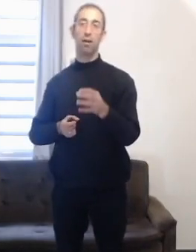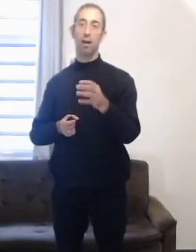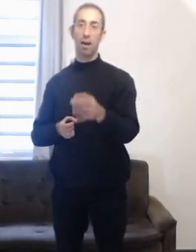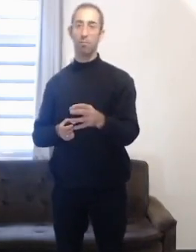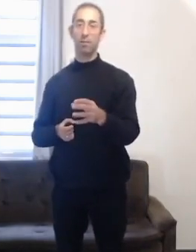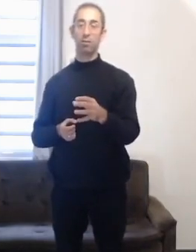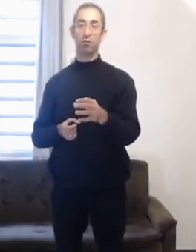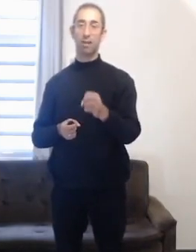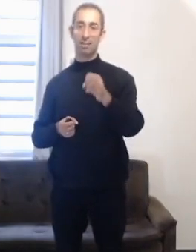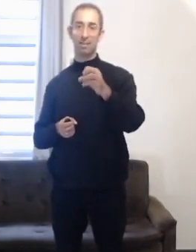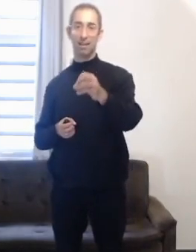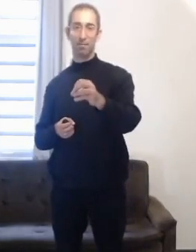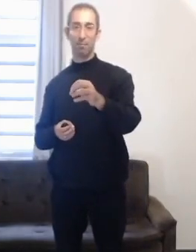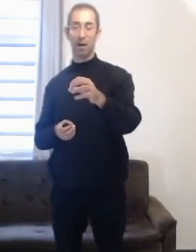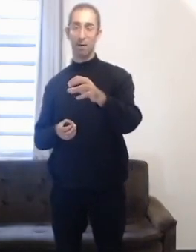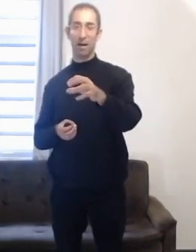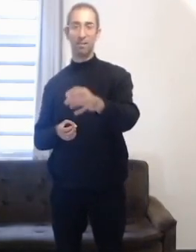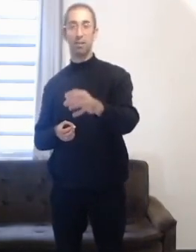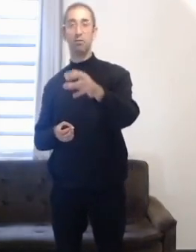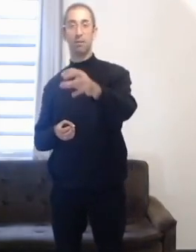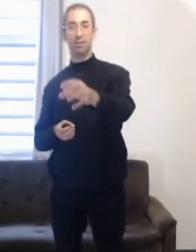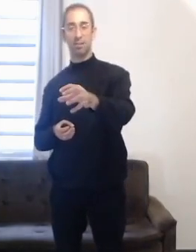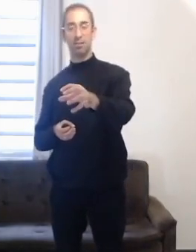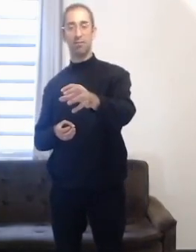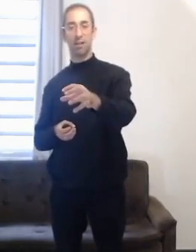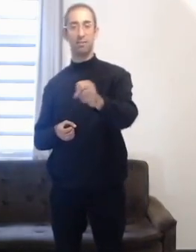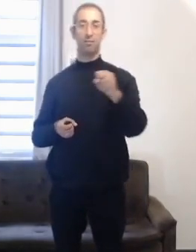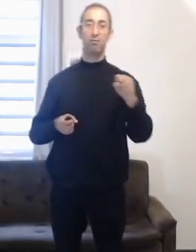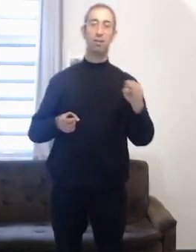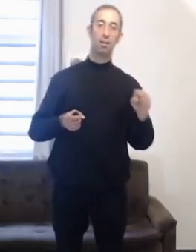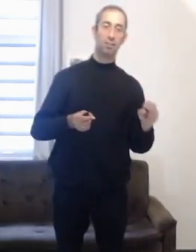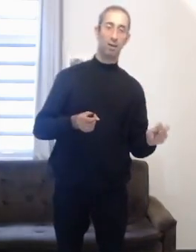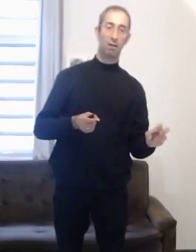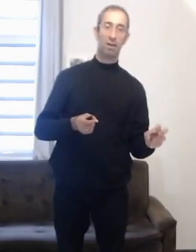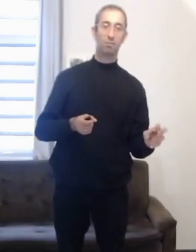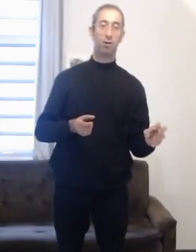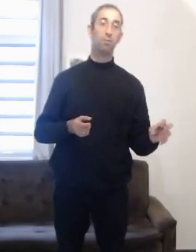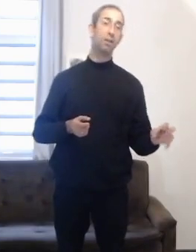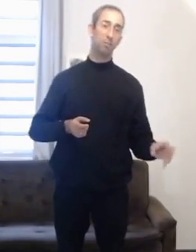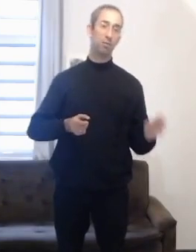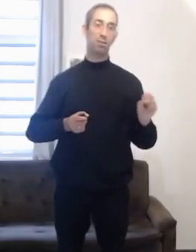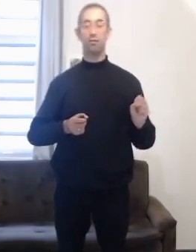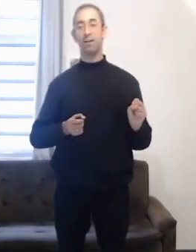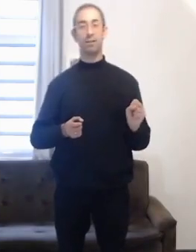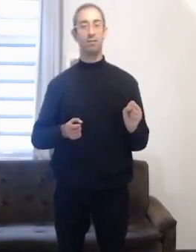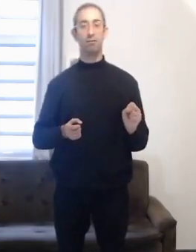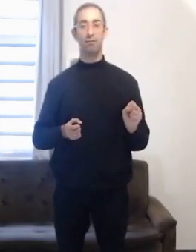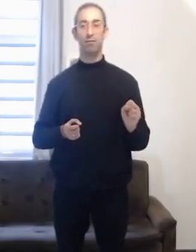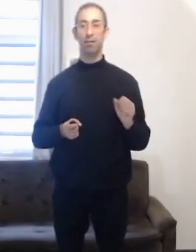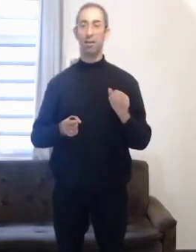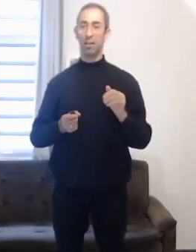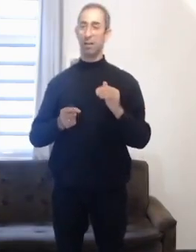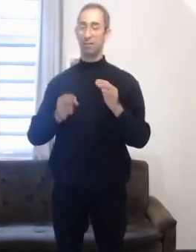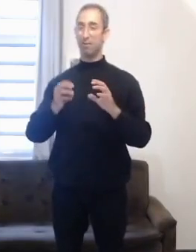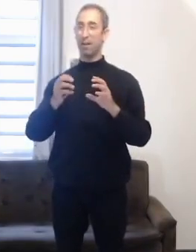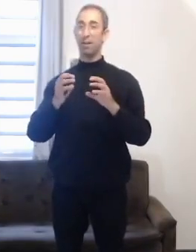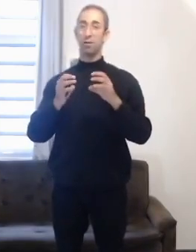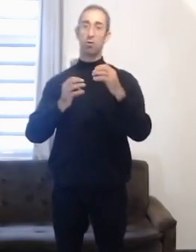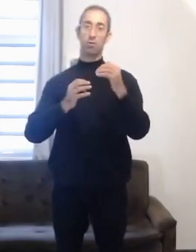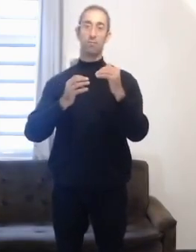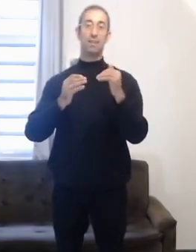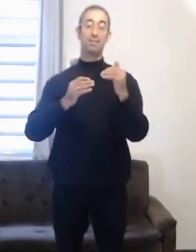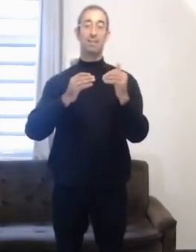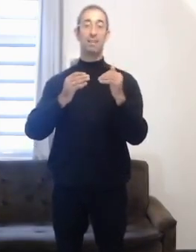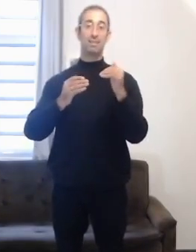bairro realmente acontece, esse bairro é mais rico, tem mais gentrificação. Esse bairro é mais pobre, tem menos gentrificação. E aí você